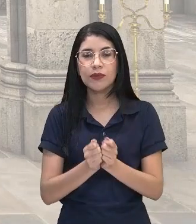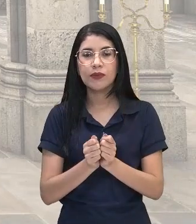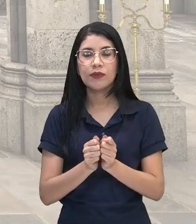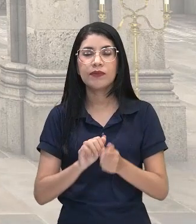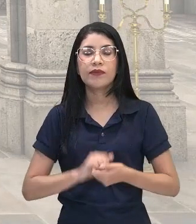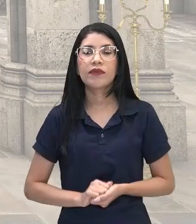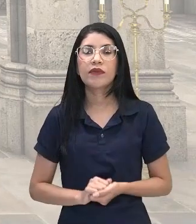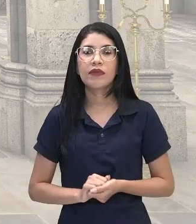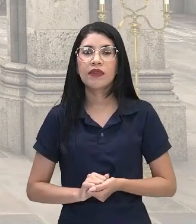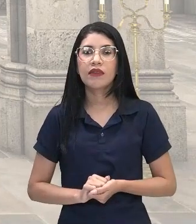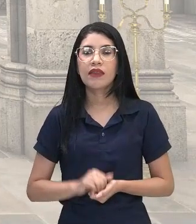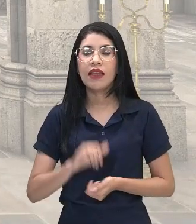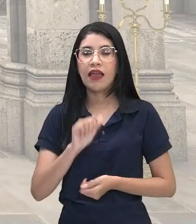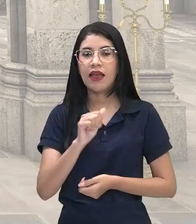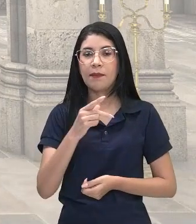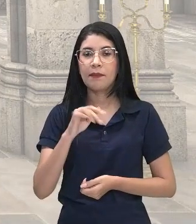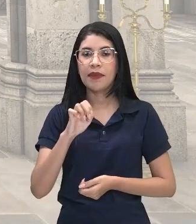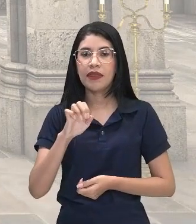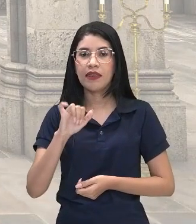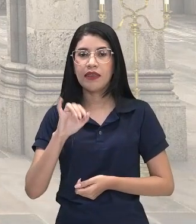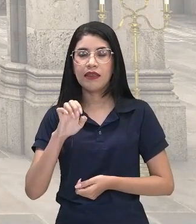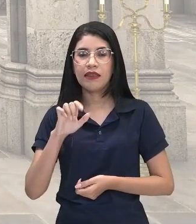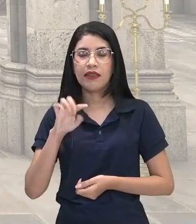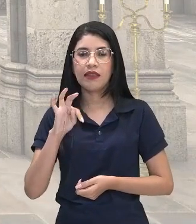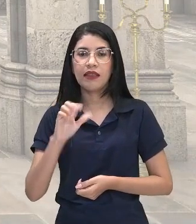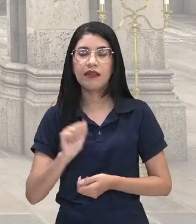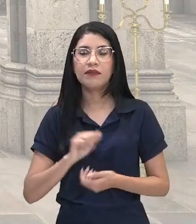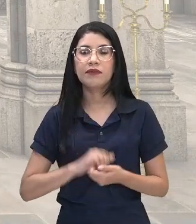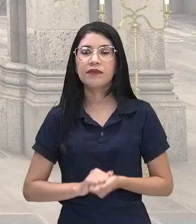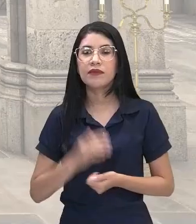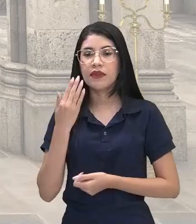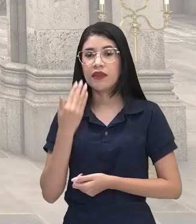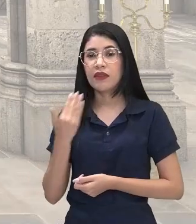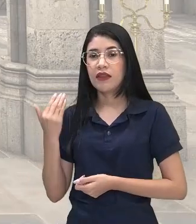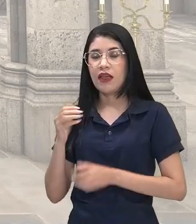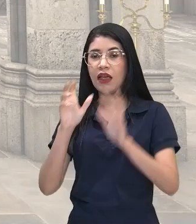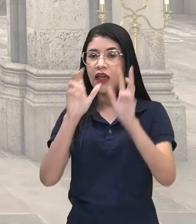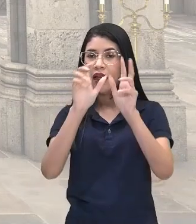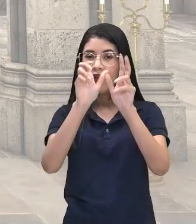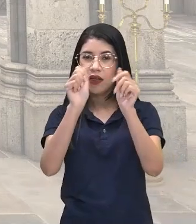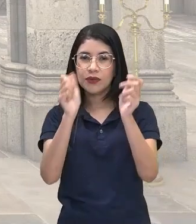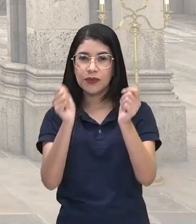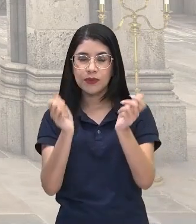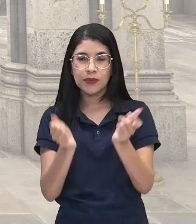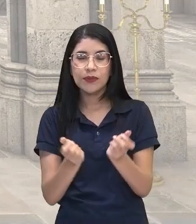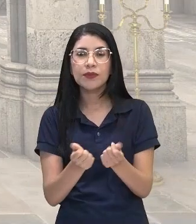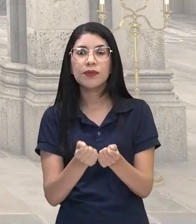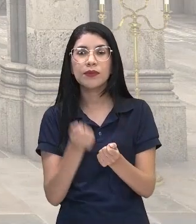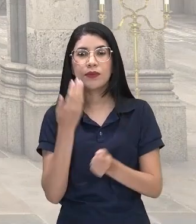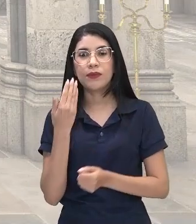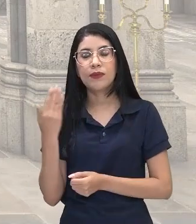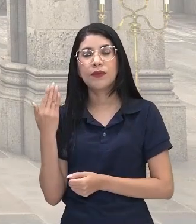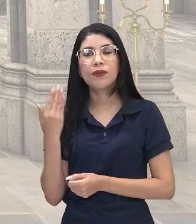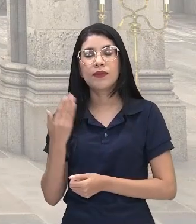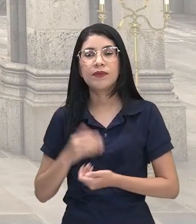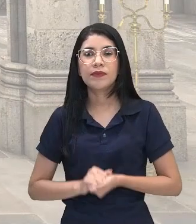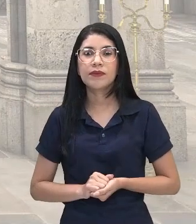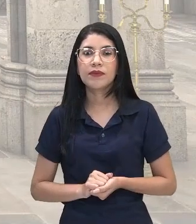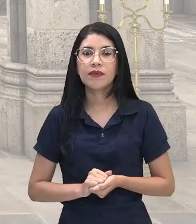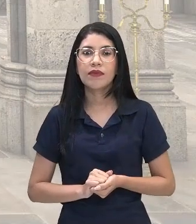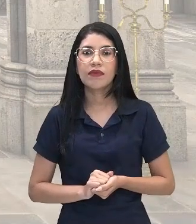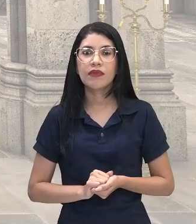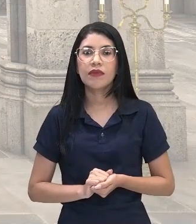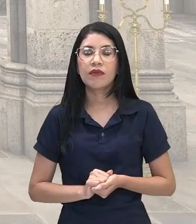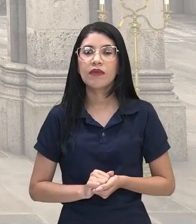foi esculpida por um artista italiano, Michelangelo. Vou mostrar para vocês. Aqui está a escultura, apesar